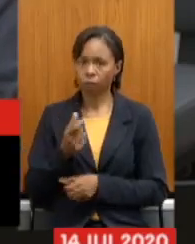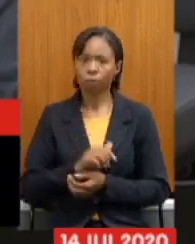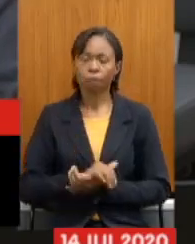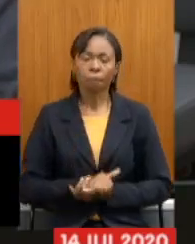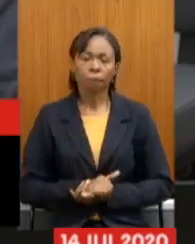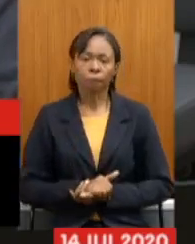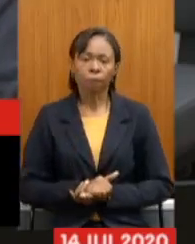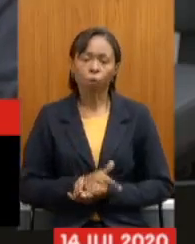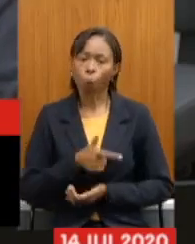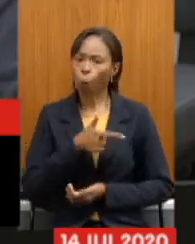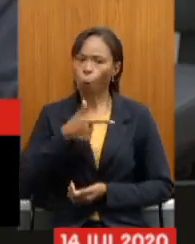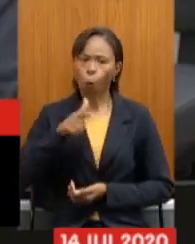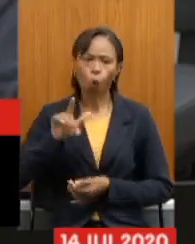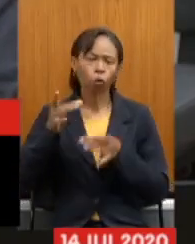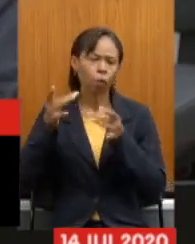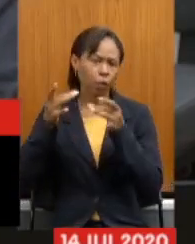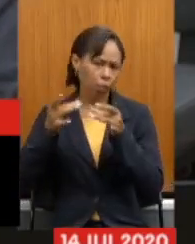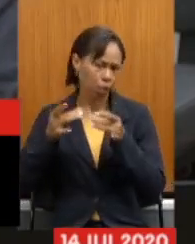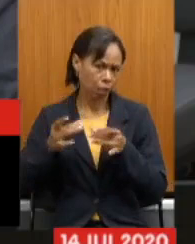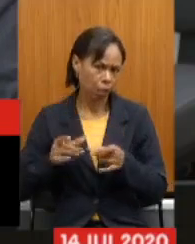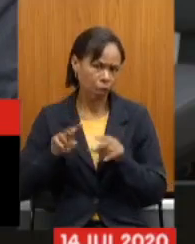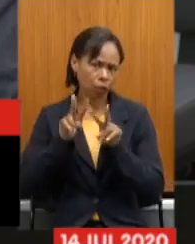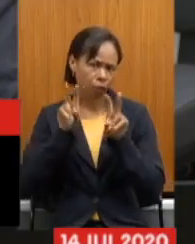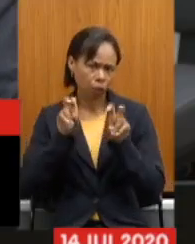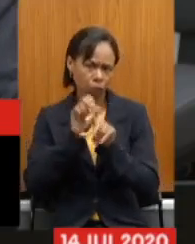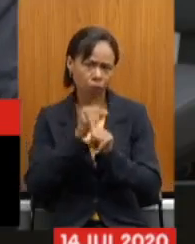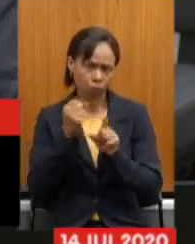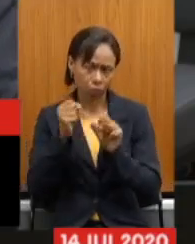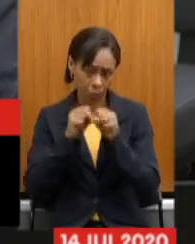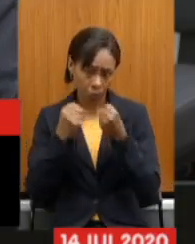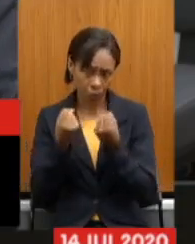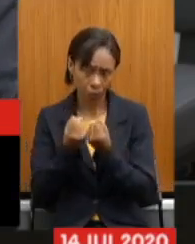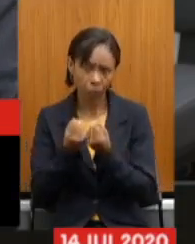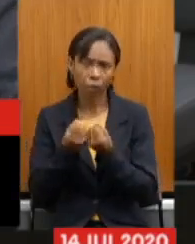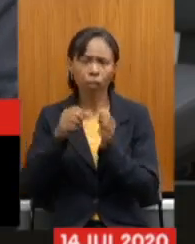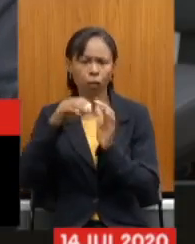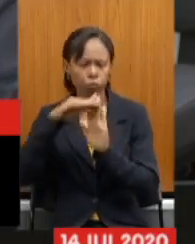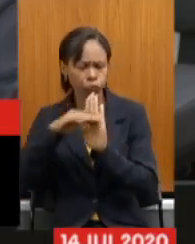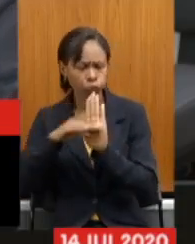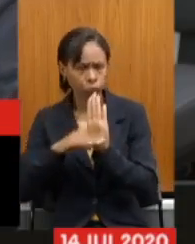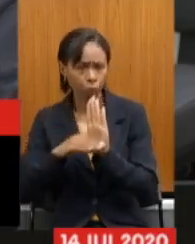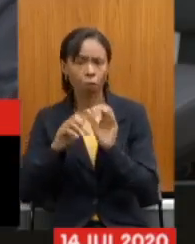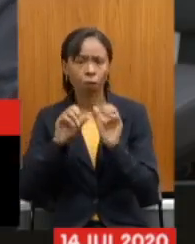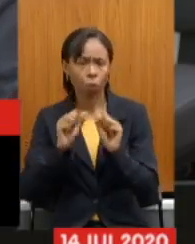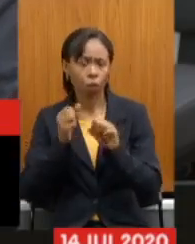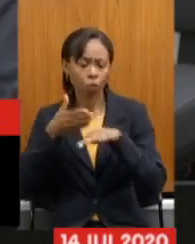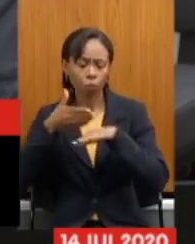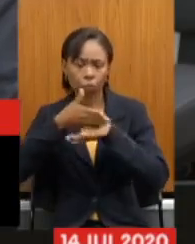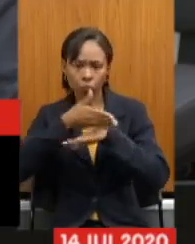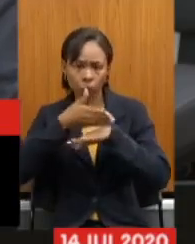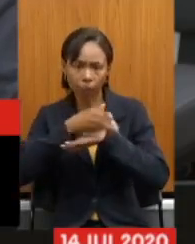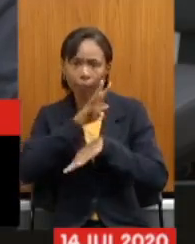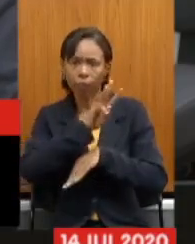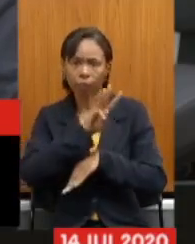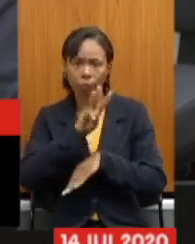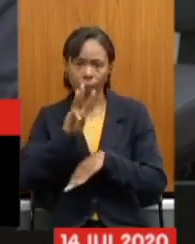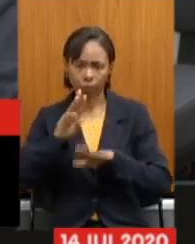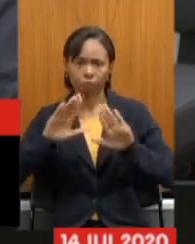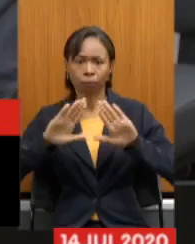Mais detalhes sobre o seminário e sua programação podem ser obtidos no portal da